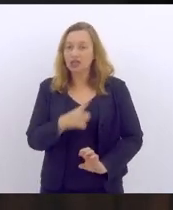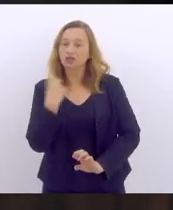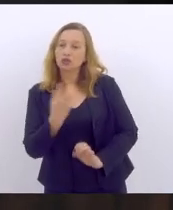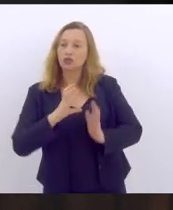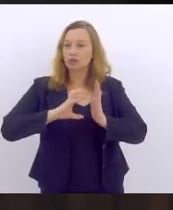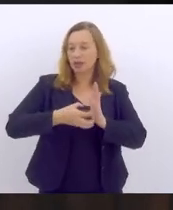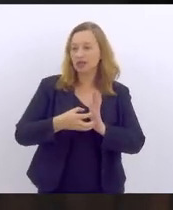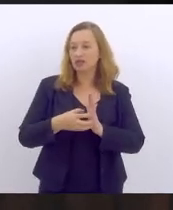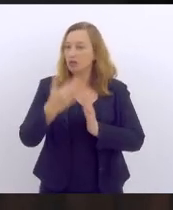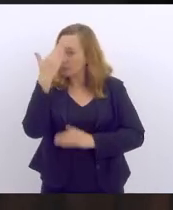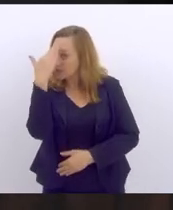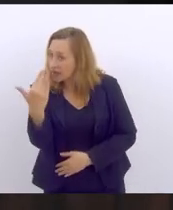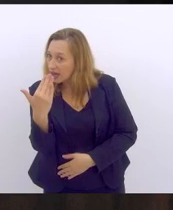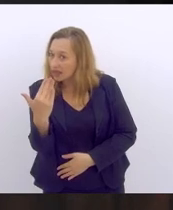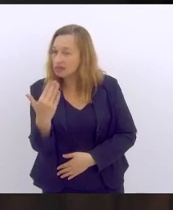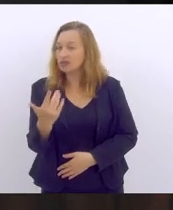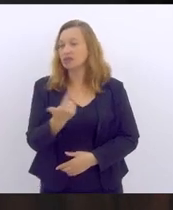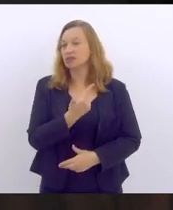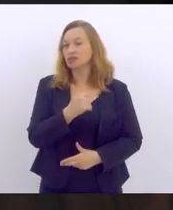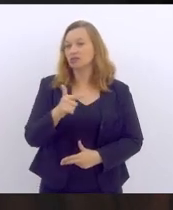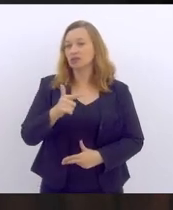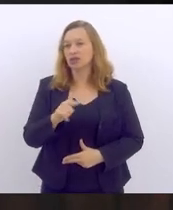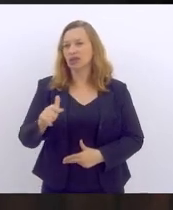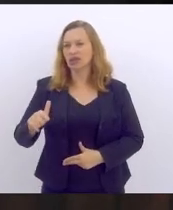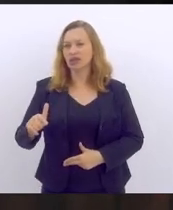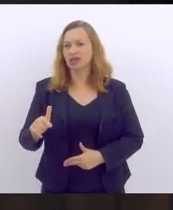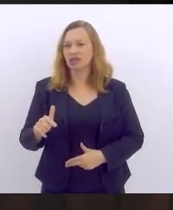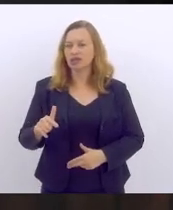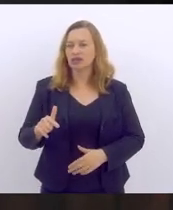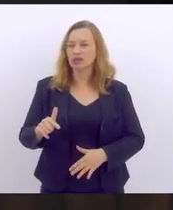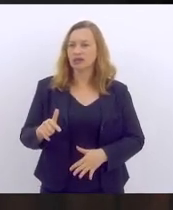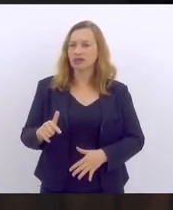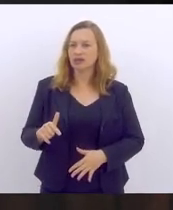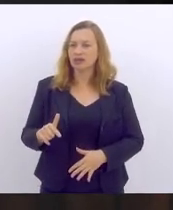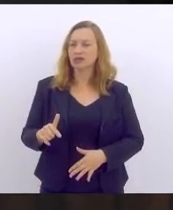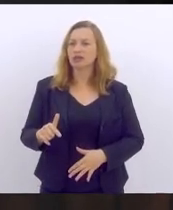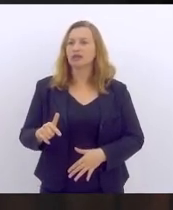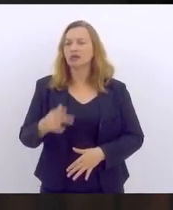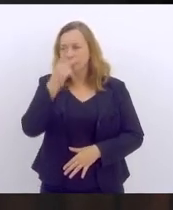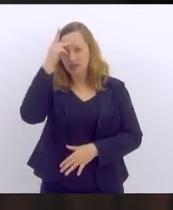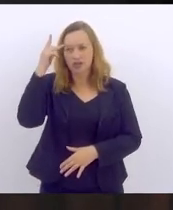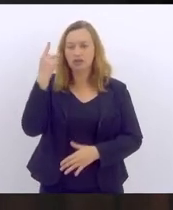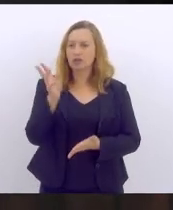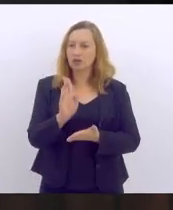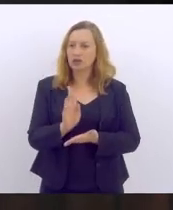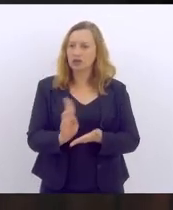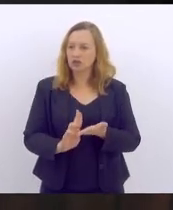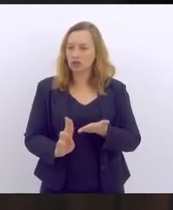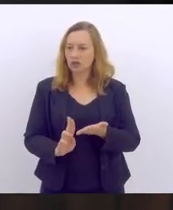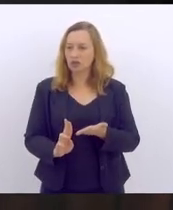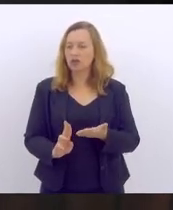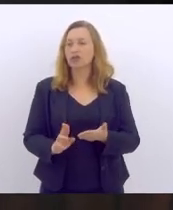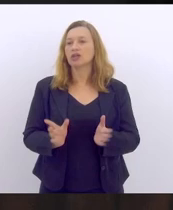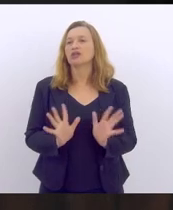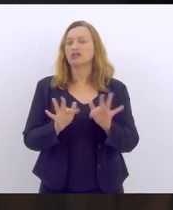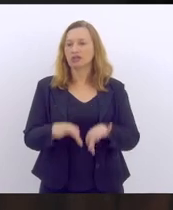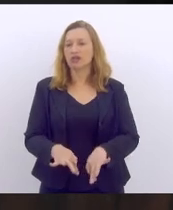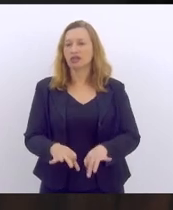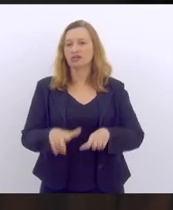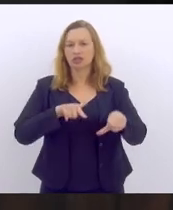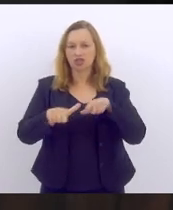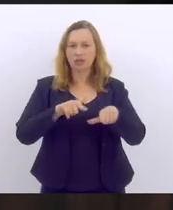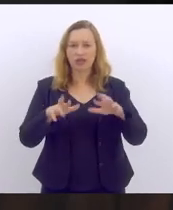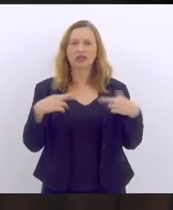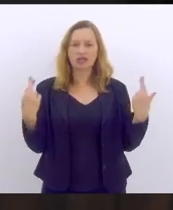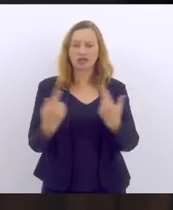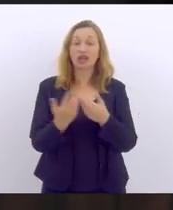obrigada não havendo nada mais oradores escritos a presidência suspende os trabalhos dessa